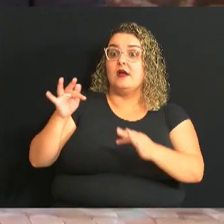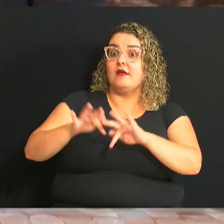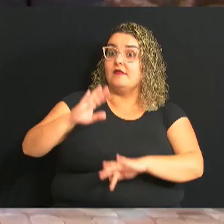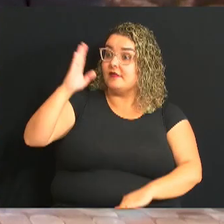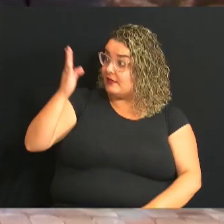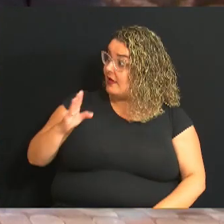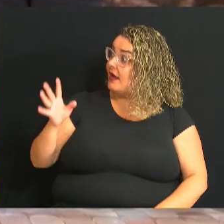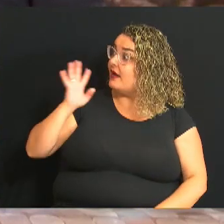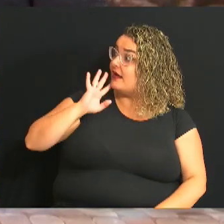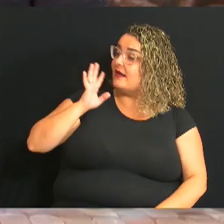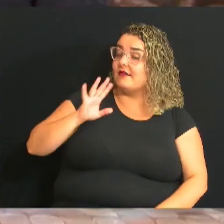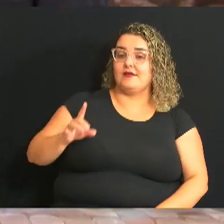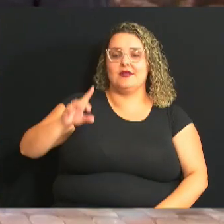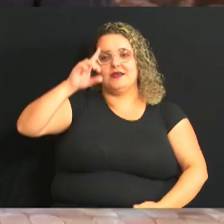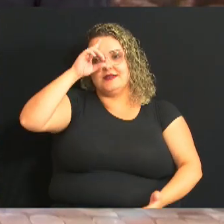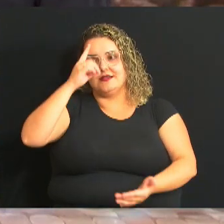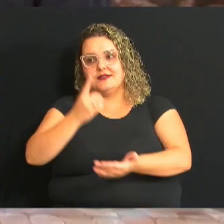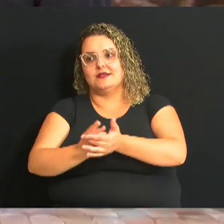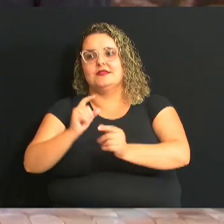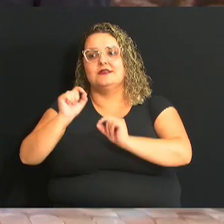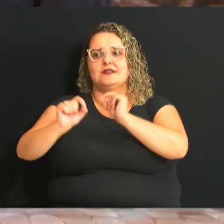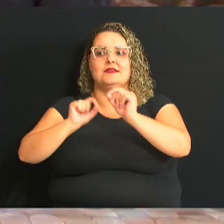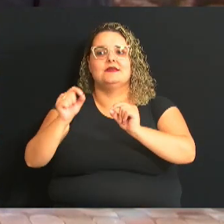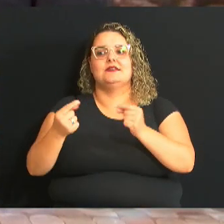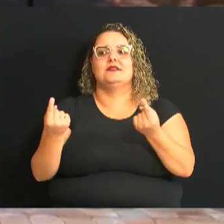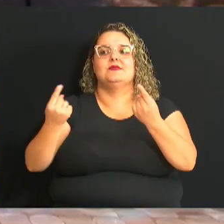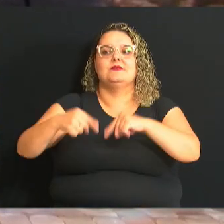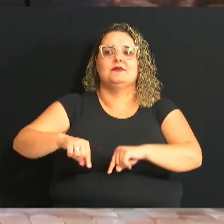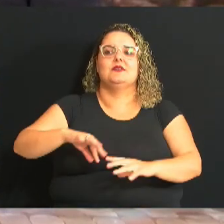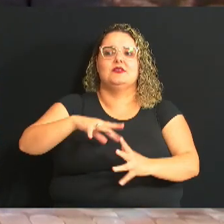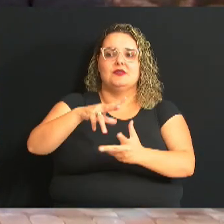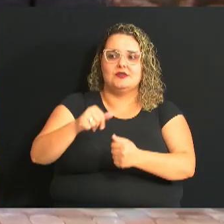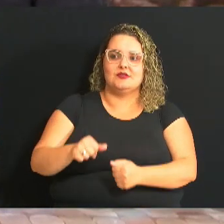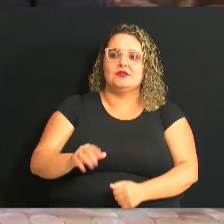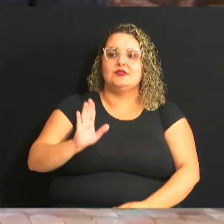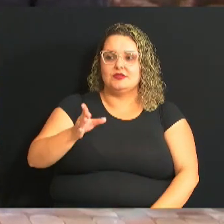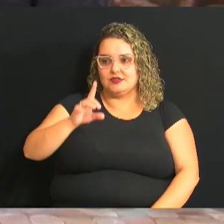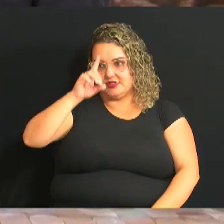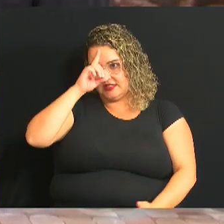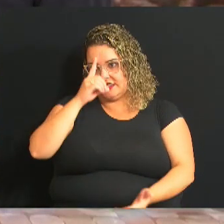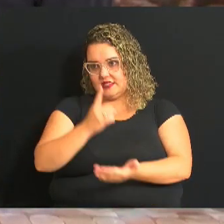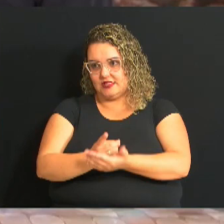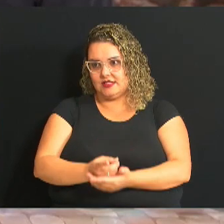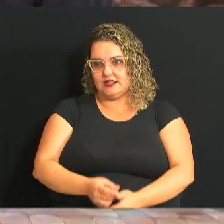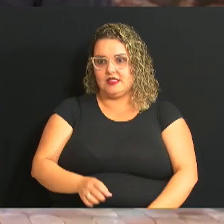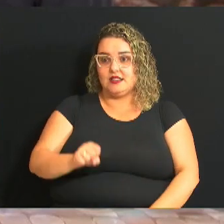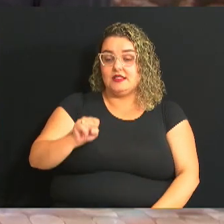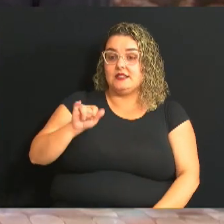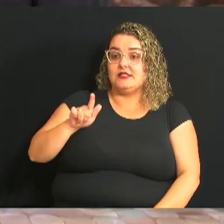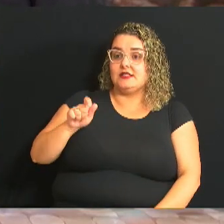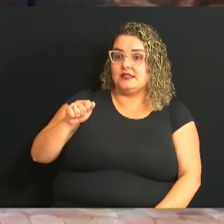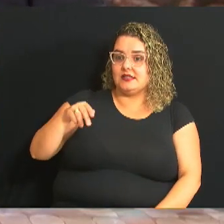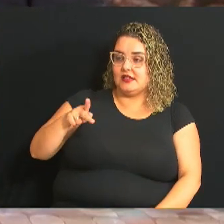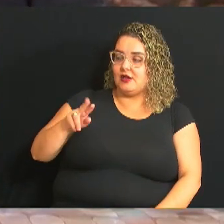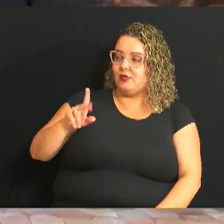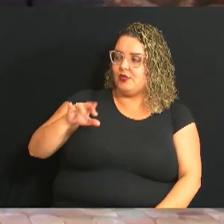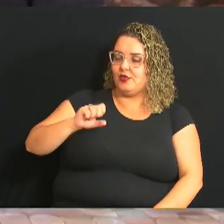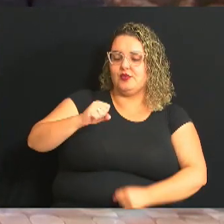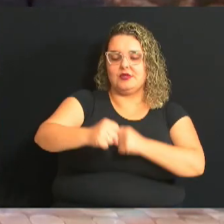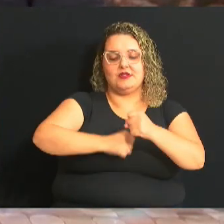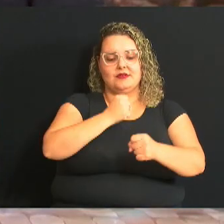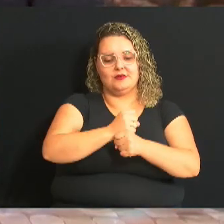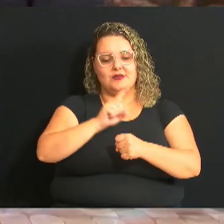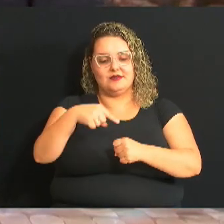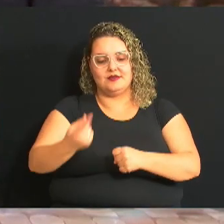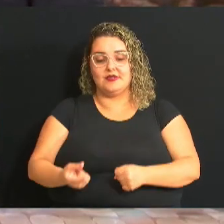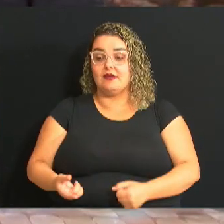Que vai definir quem vai disputar a final mundial, que já está definido, vai ser em Singapura, o ano que vem. Que maravilha! Bom, e para a